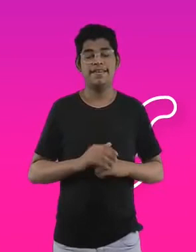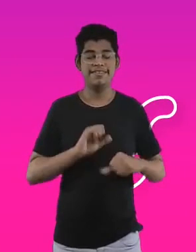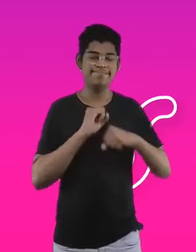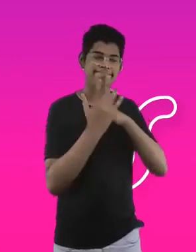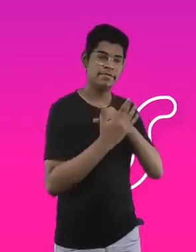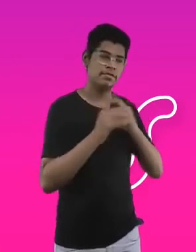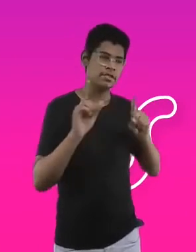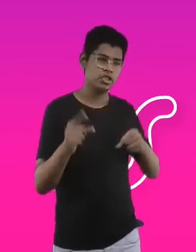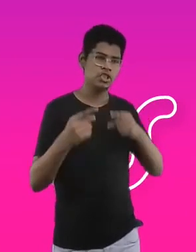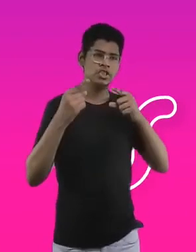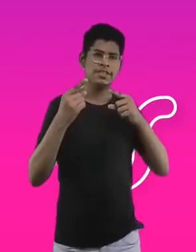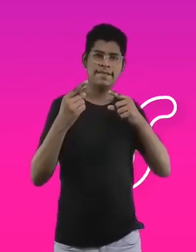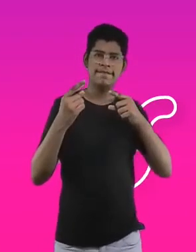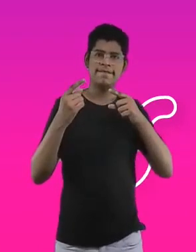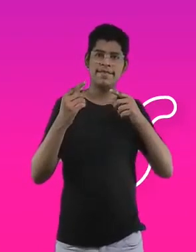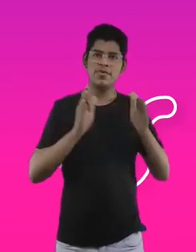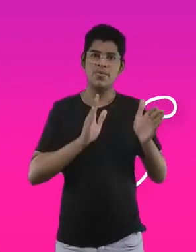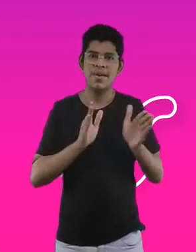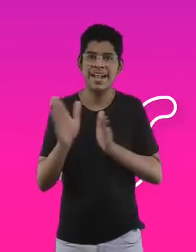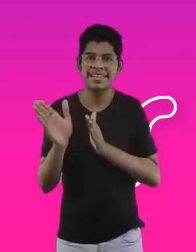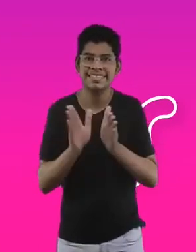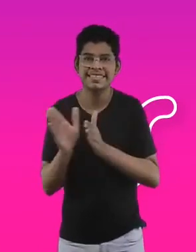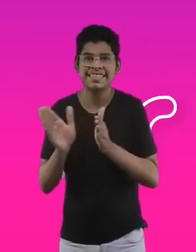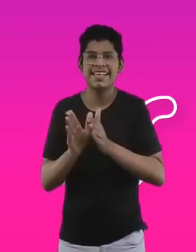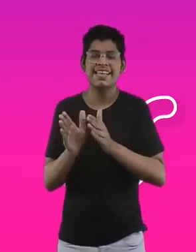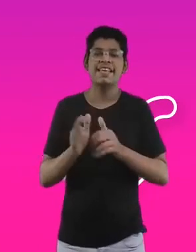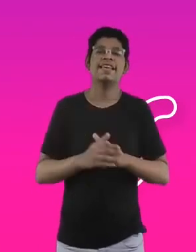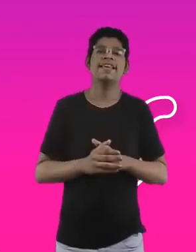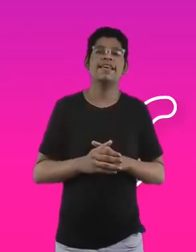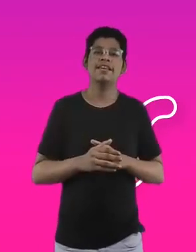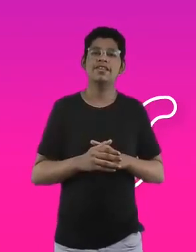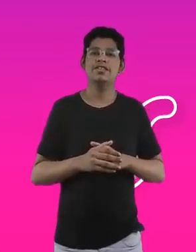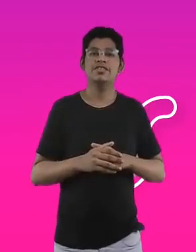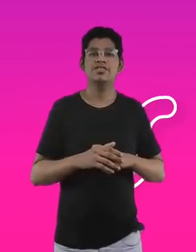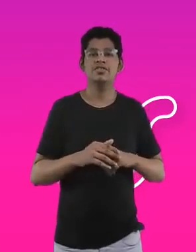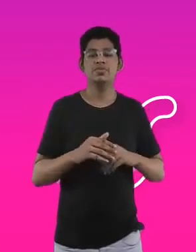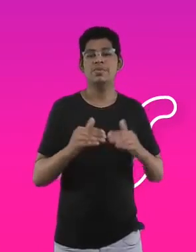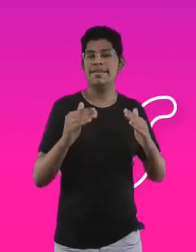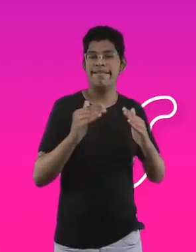acesso, estar vivendo com familiares ou vivendo a própria